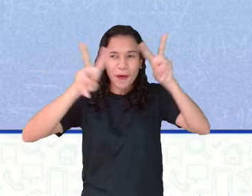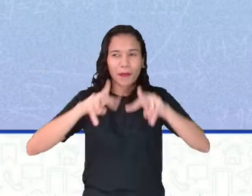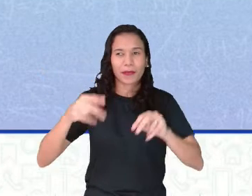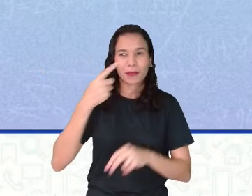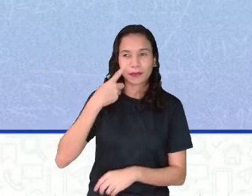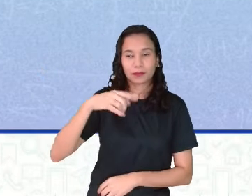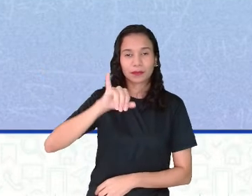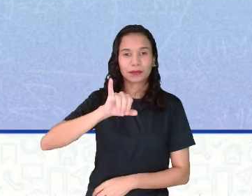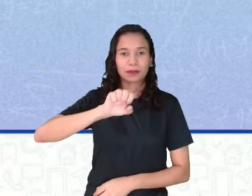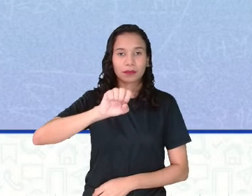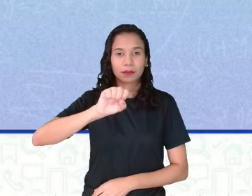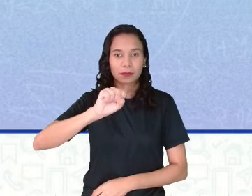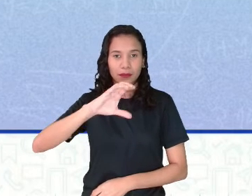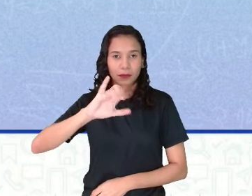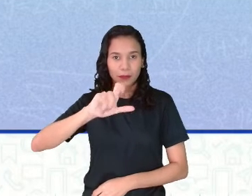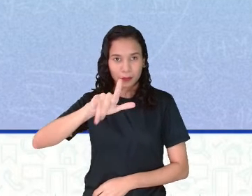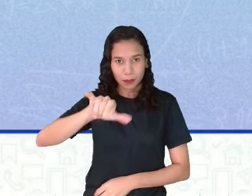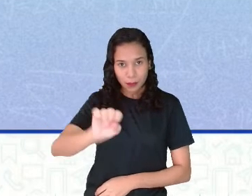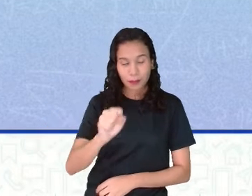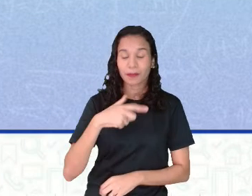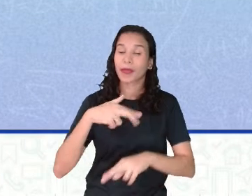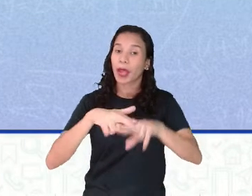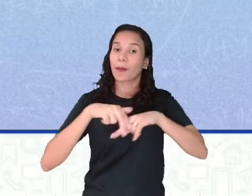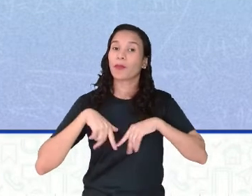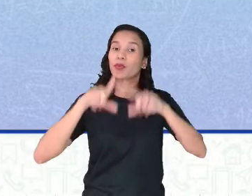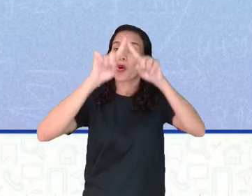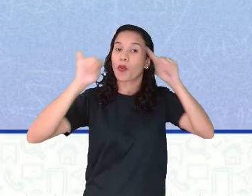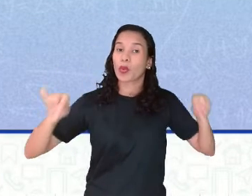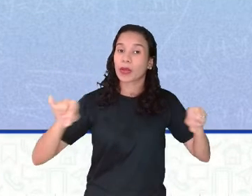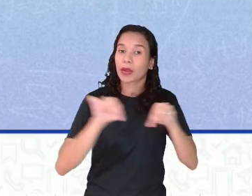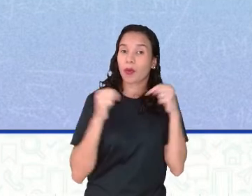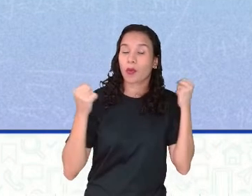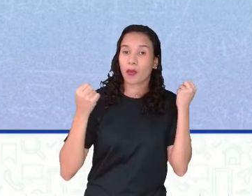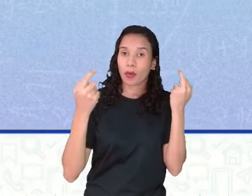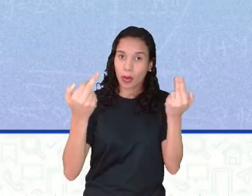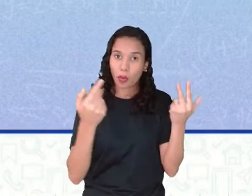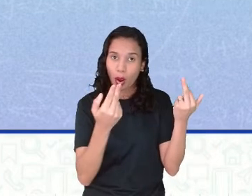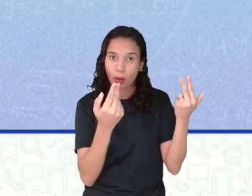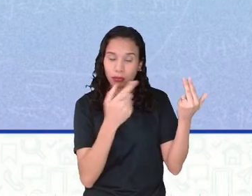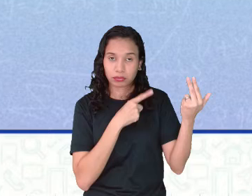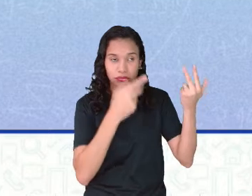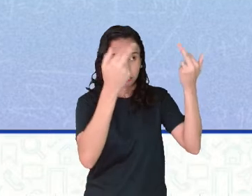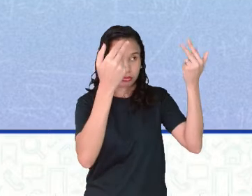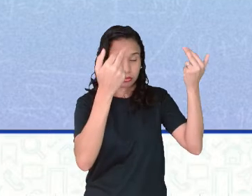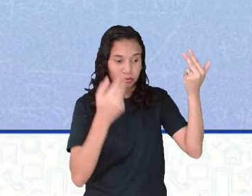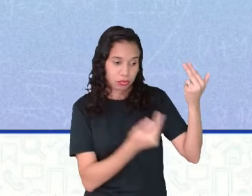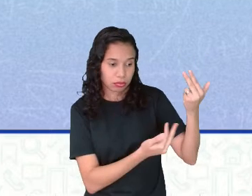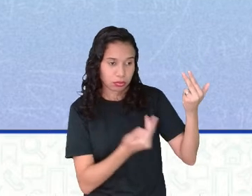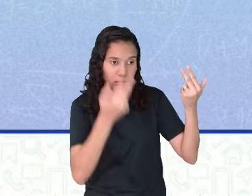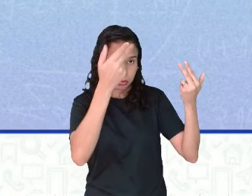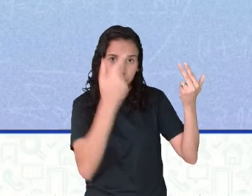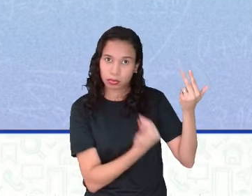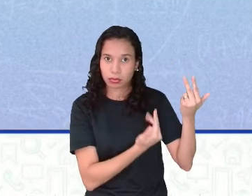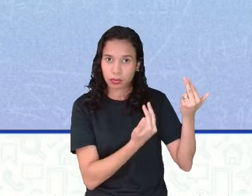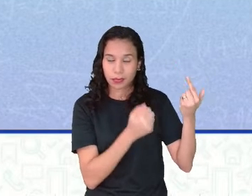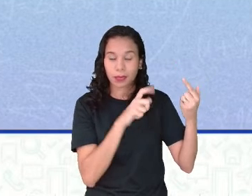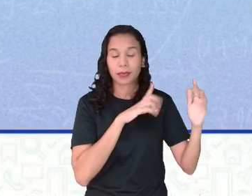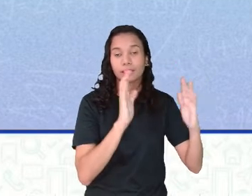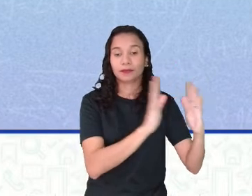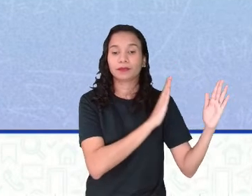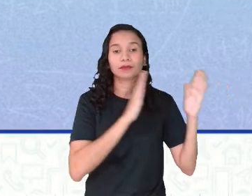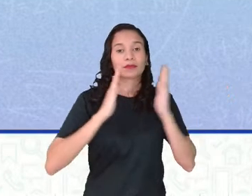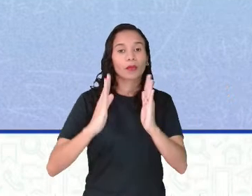Isósceles, certo? Então, triângulo equilátero tem os 3 lados e os 3 ângulos de mesma medida.